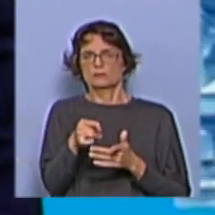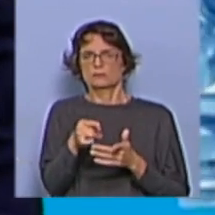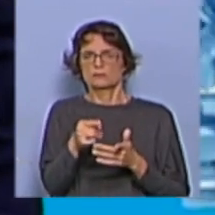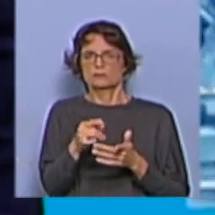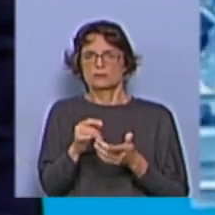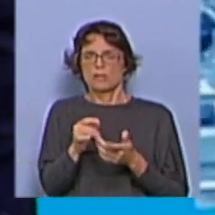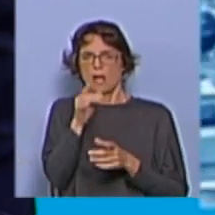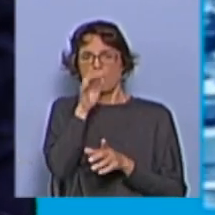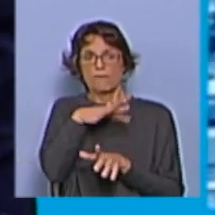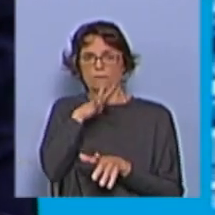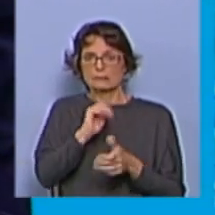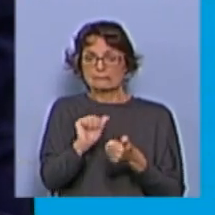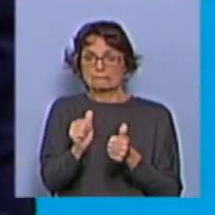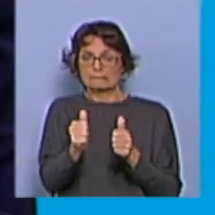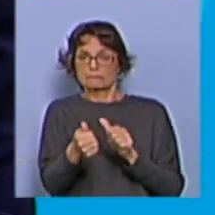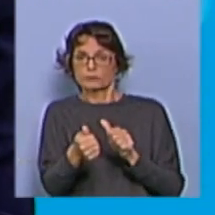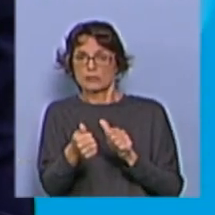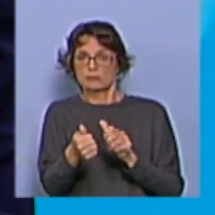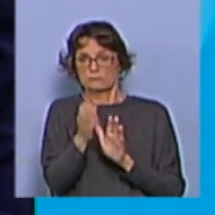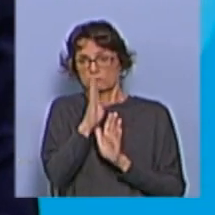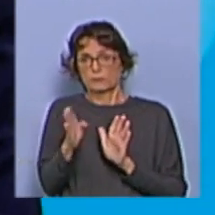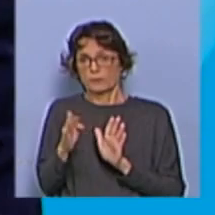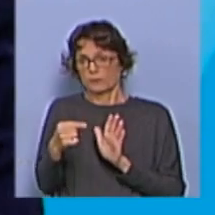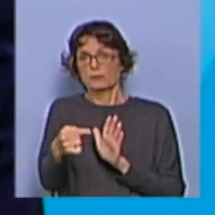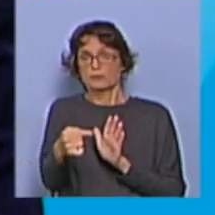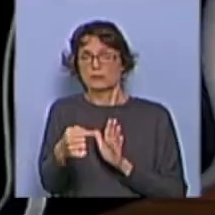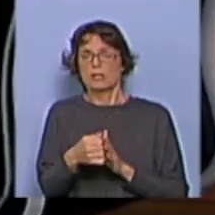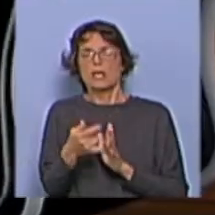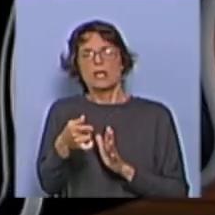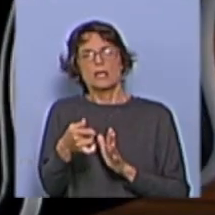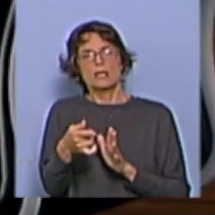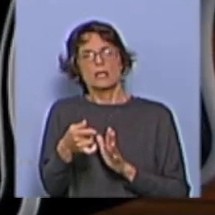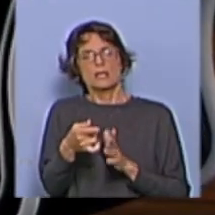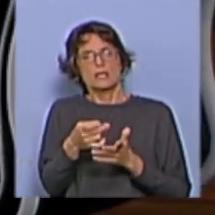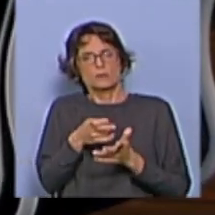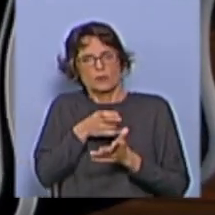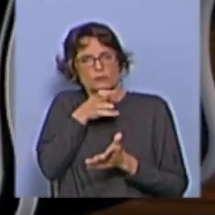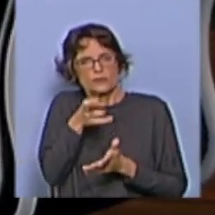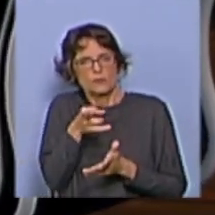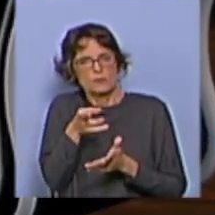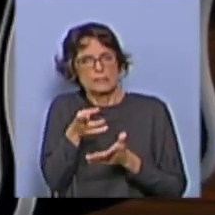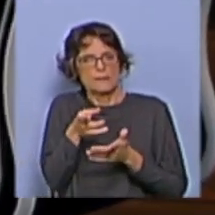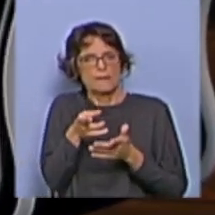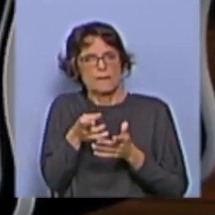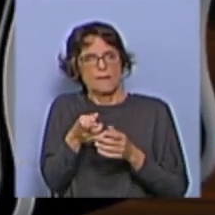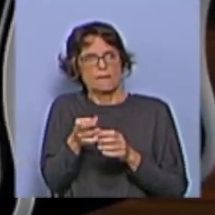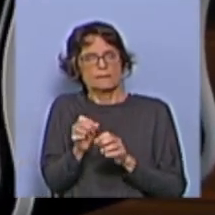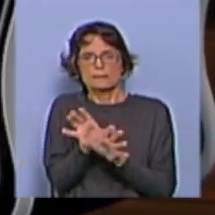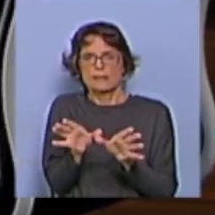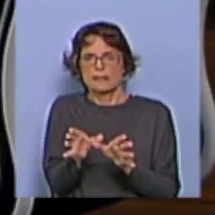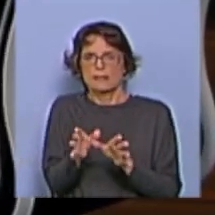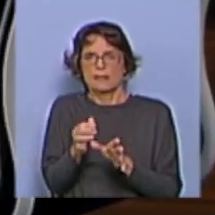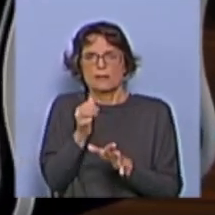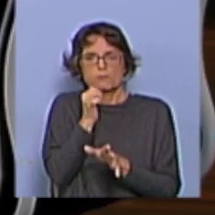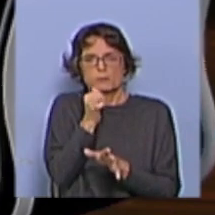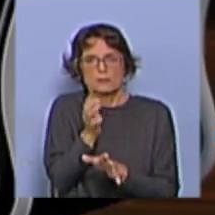que muitas das nossas respostas são provisórias ou são cenários. Nós estamos ainda num momento muito incerto, mas é num momento muito incerto que temos